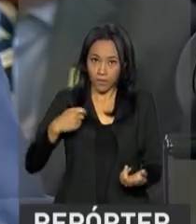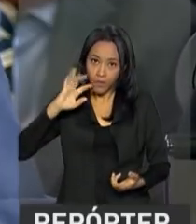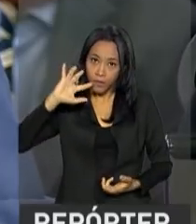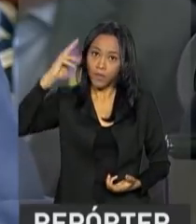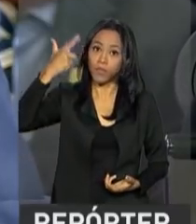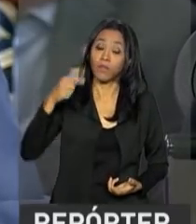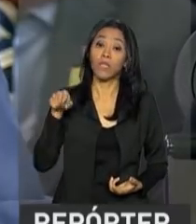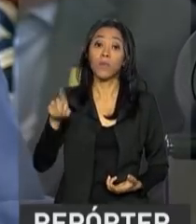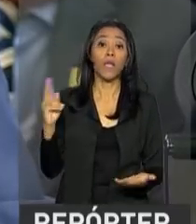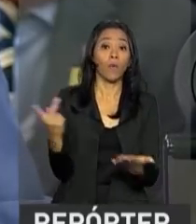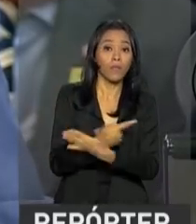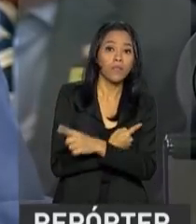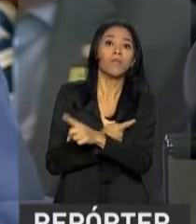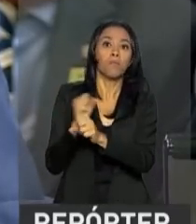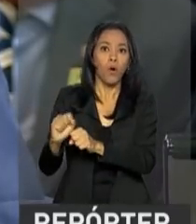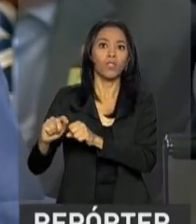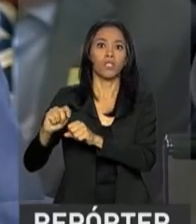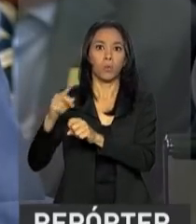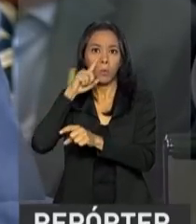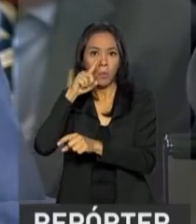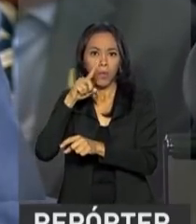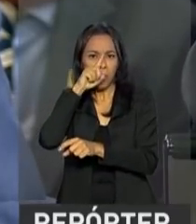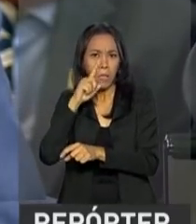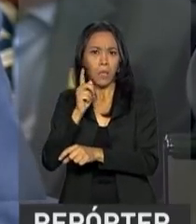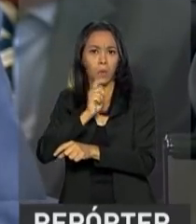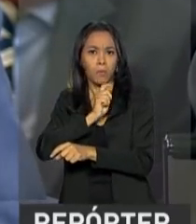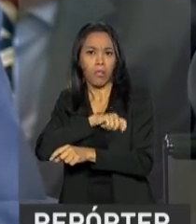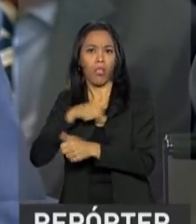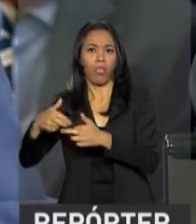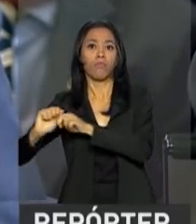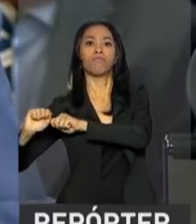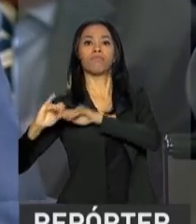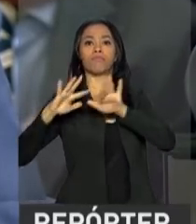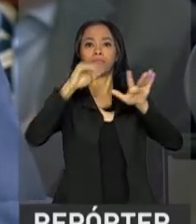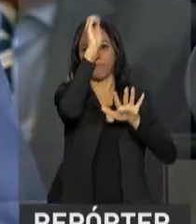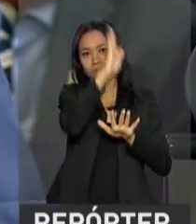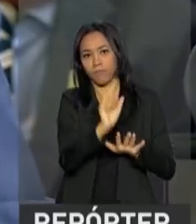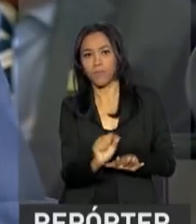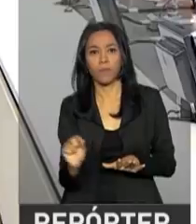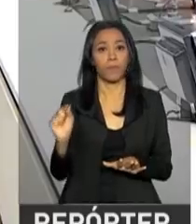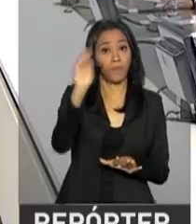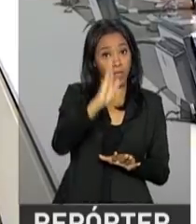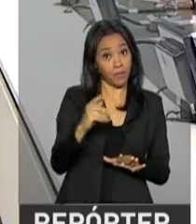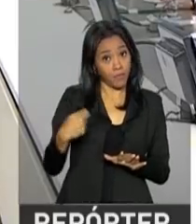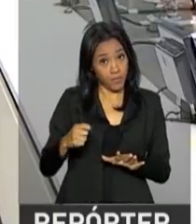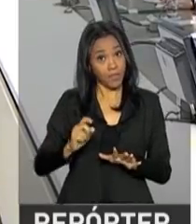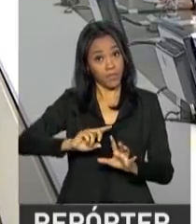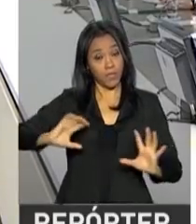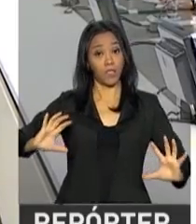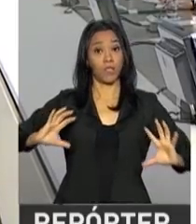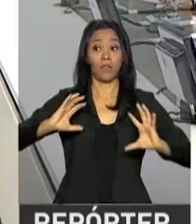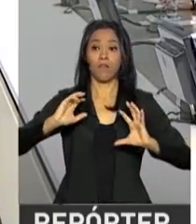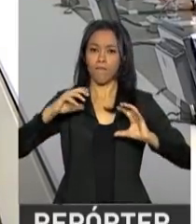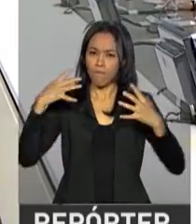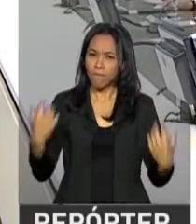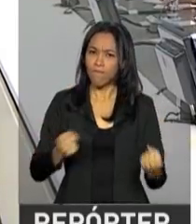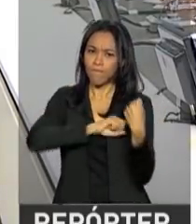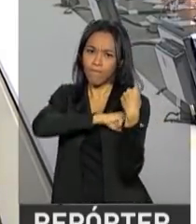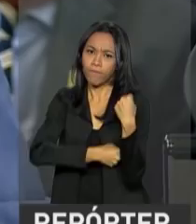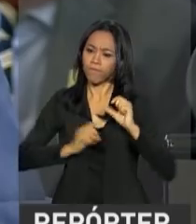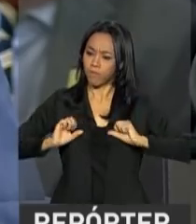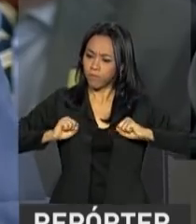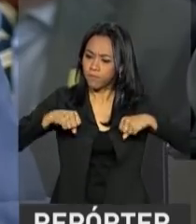poderia chegar a outros estados o presidente afirmou que é preciso unir forças para derrotar o crime organizado